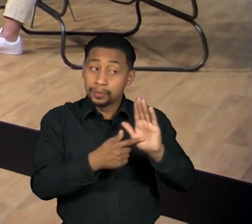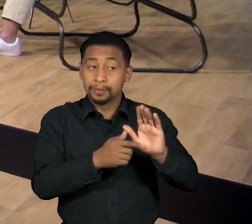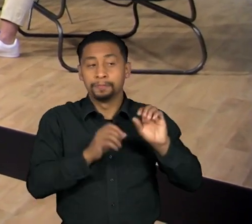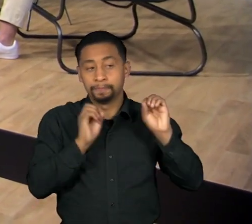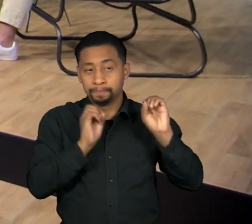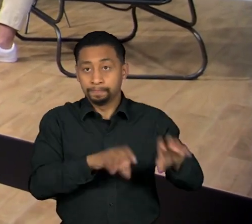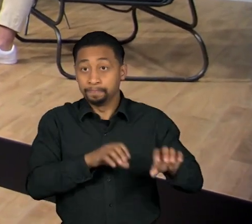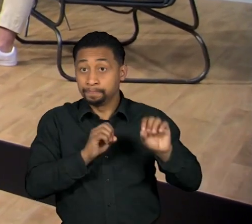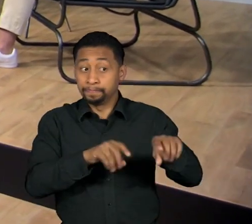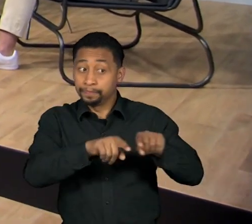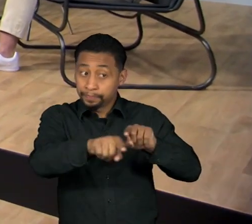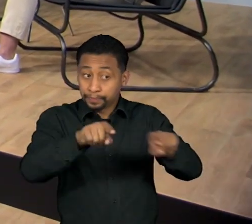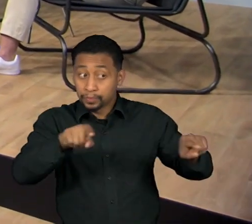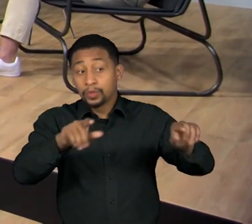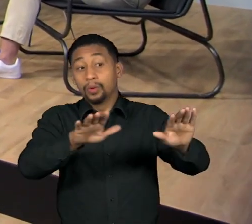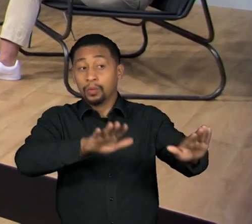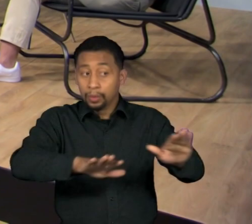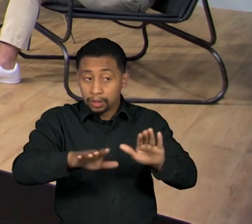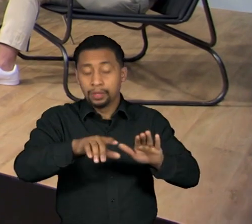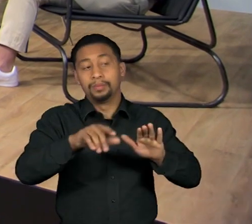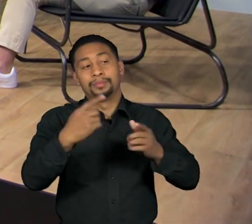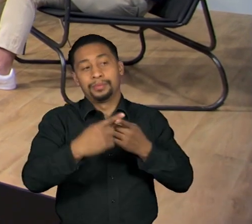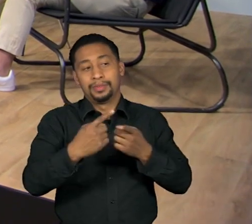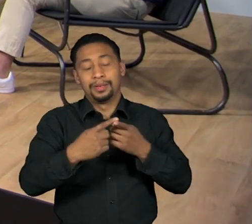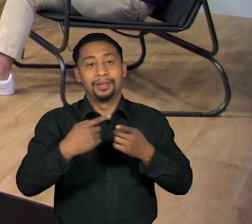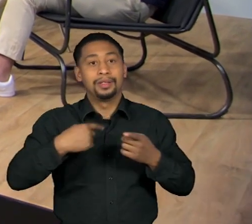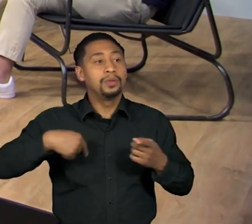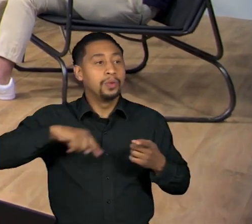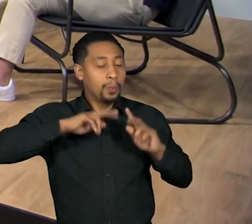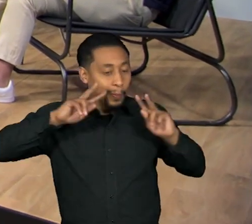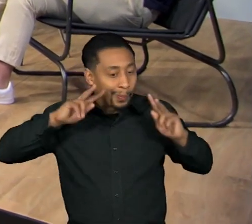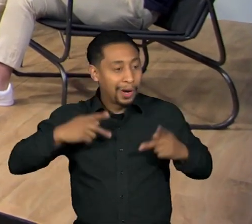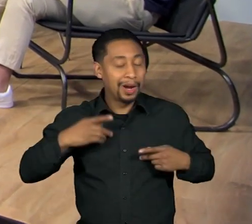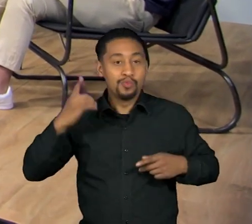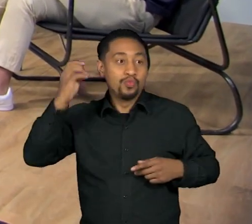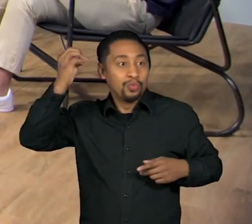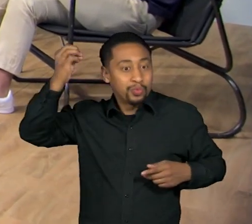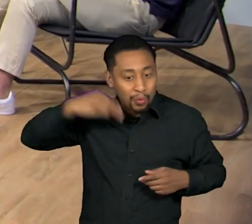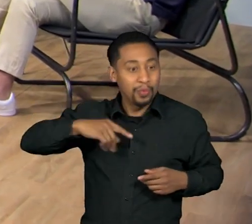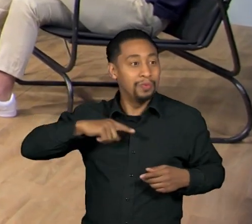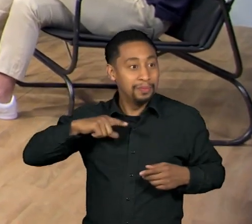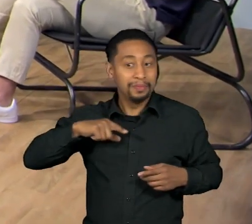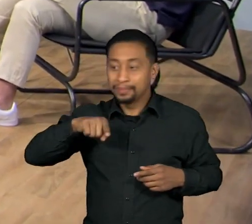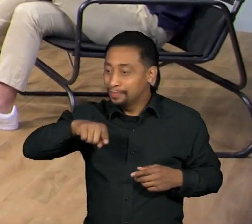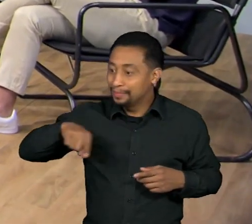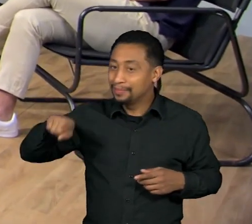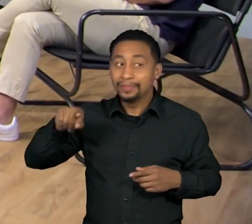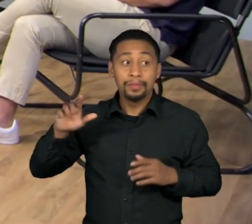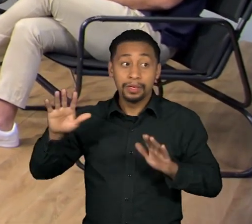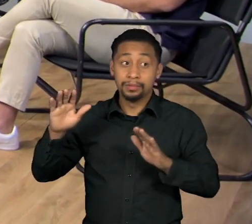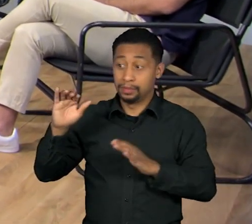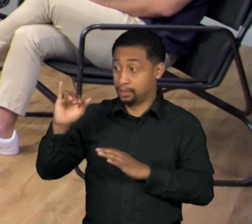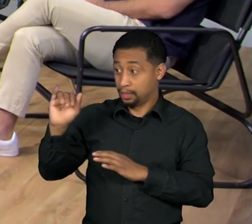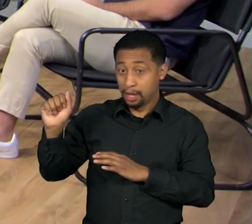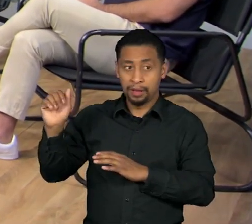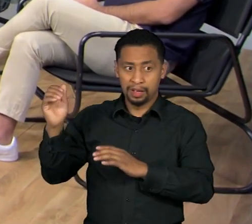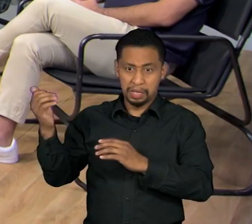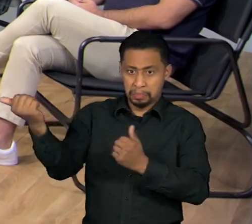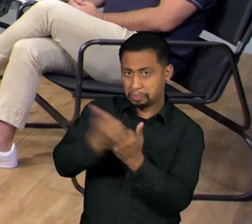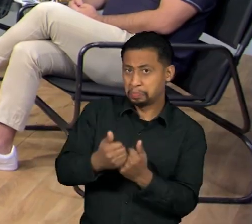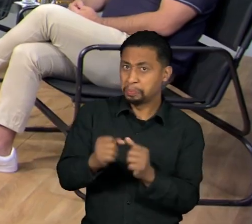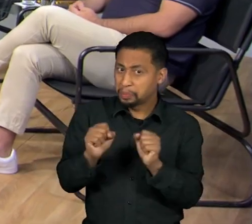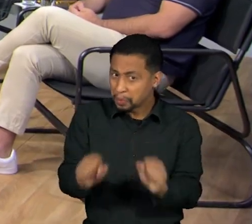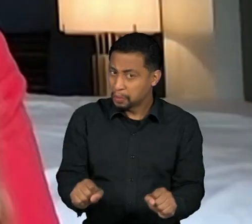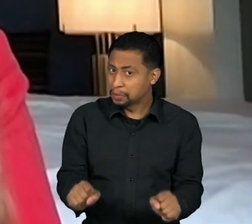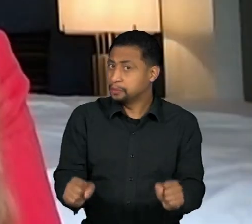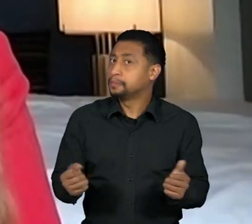artificial substituir um dom que nós temos aí, né, que é importantíssimo até, que é o processo de aprendizagem, inclusive em sala de